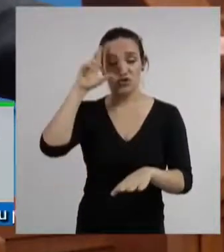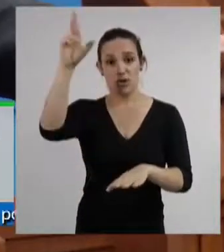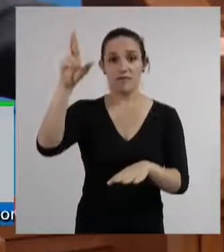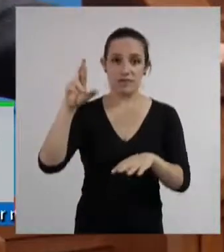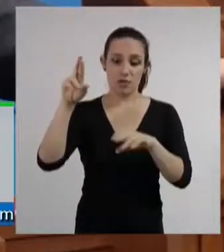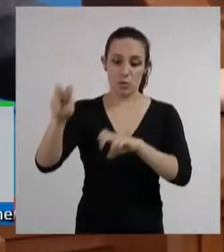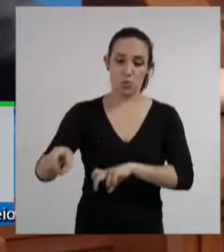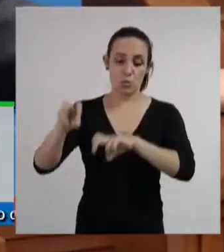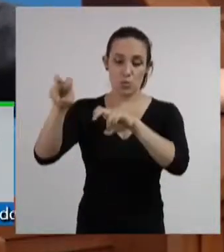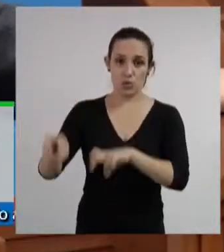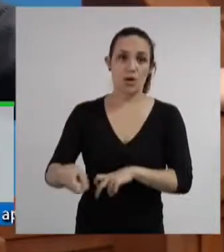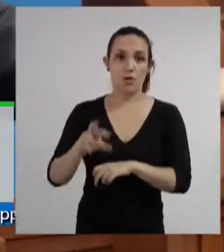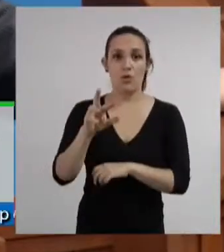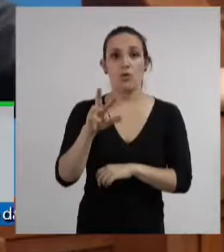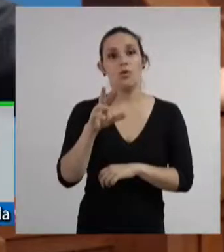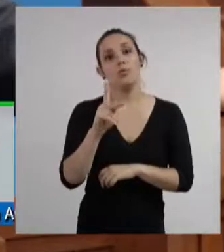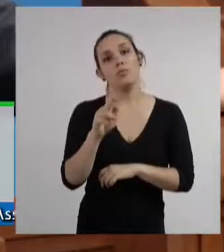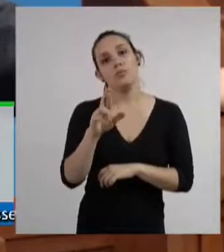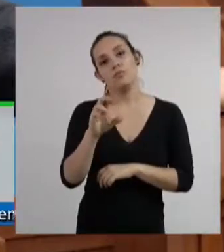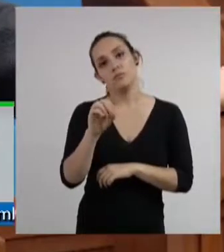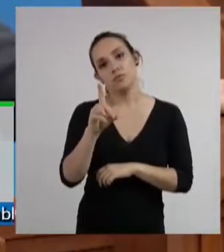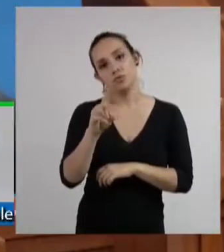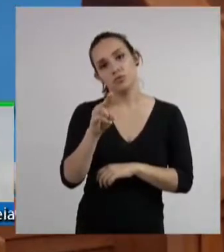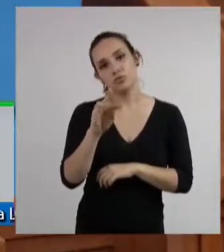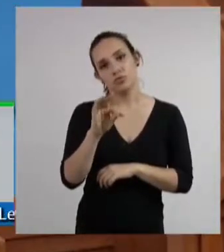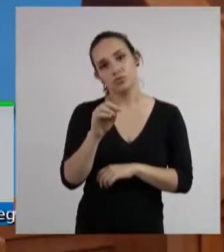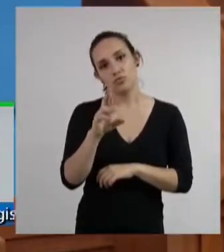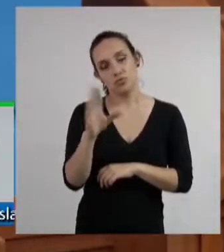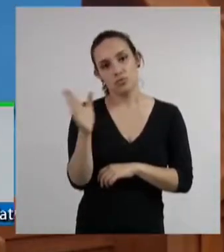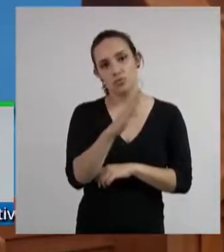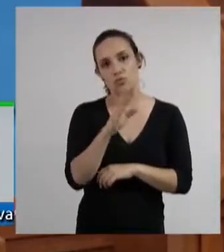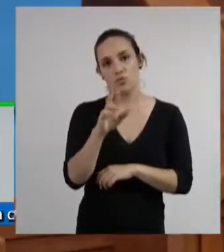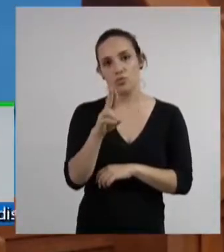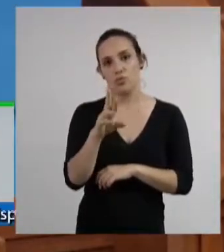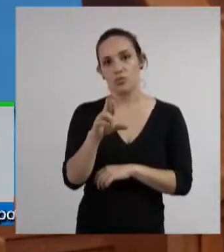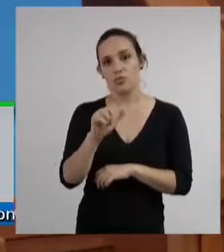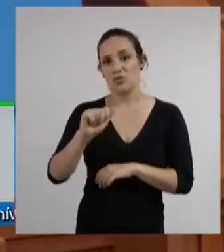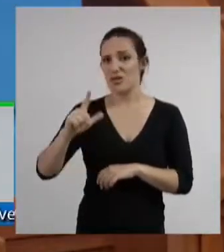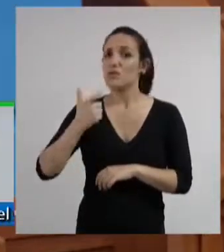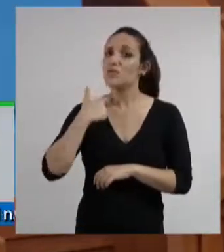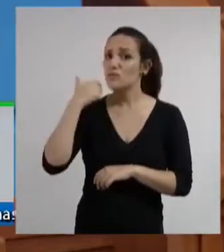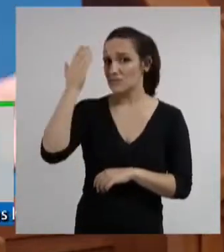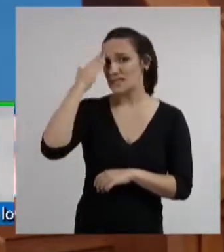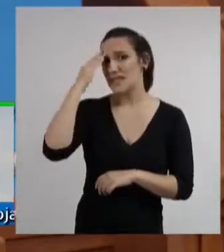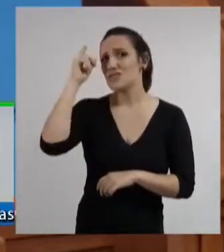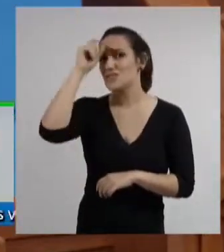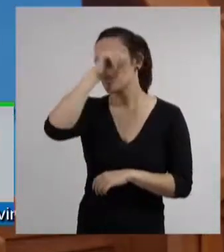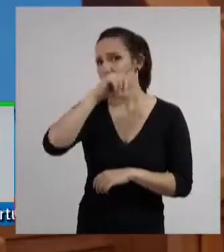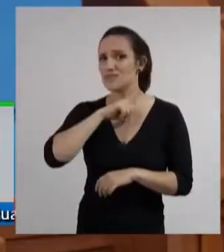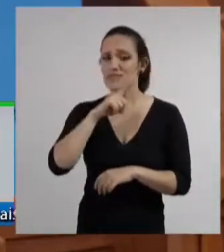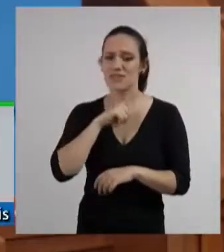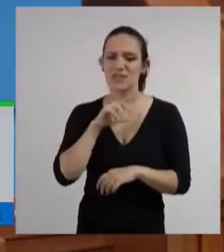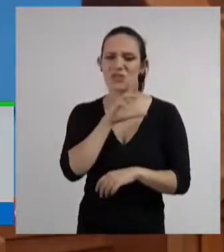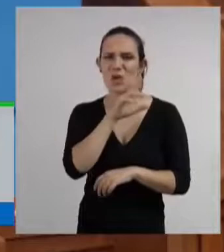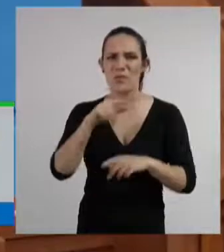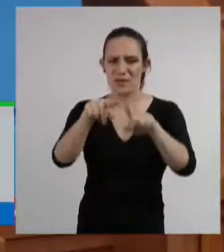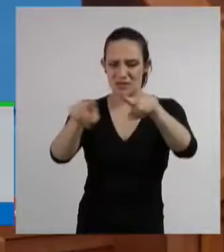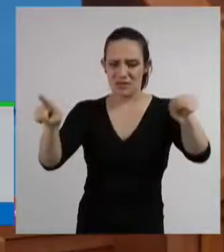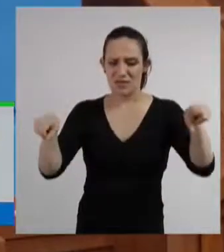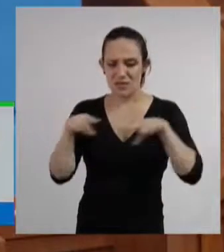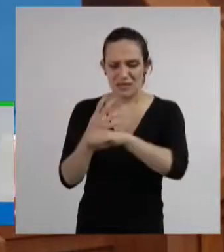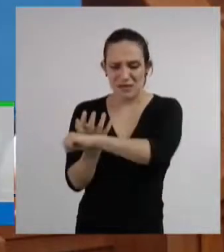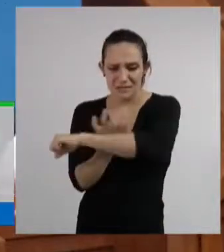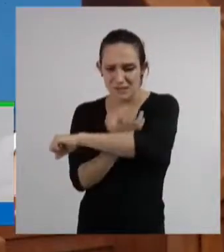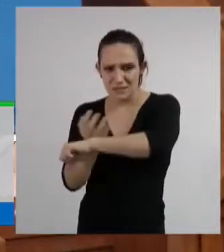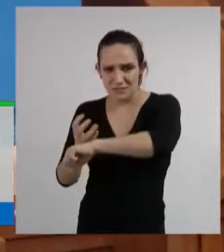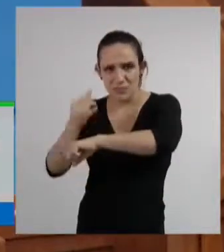dificuldade com que o povo do nosso Estado para produzir passa, evidentemente que o que nós estamos colocando aqui